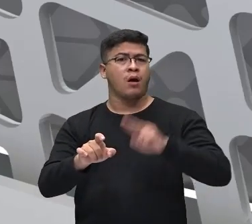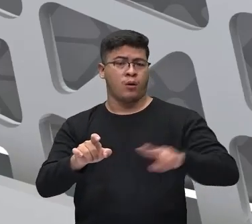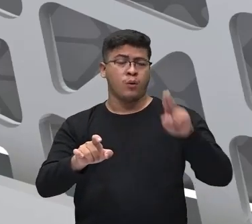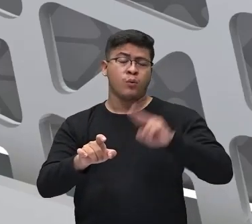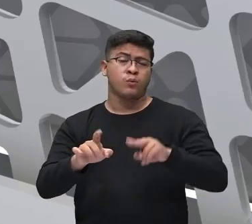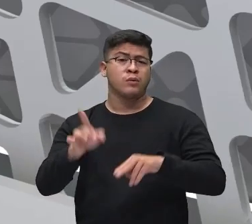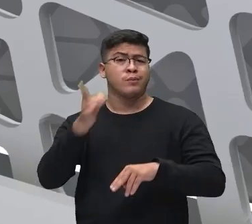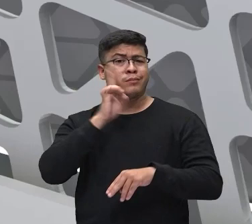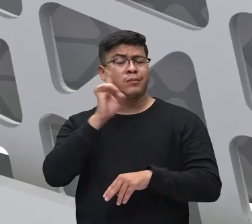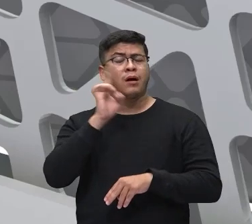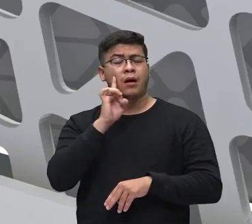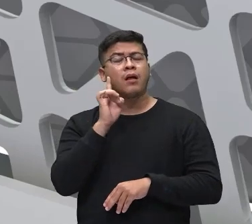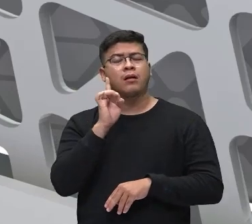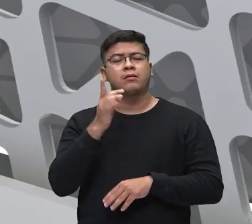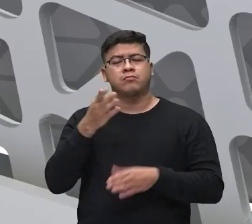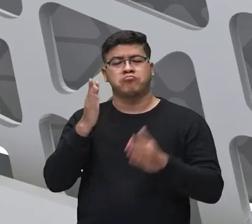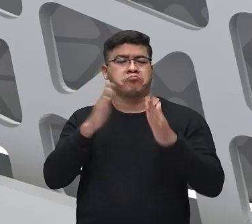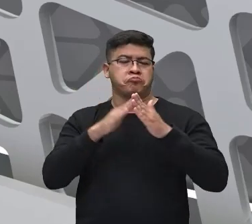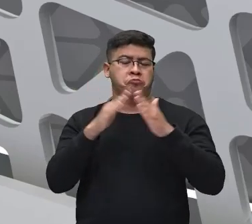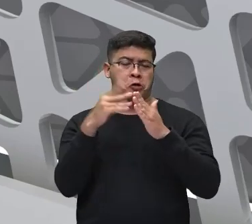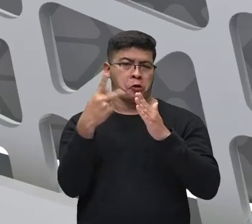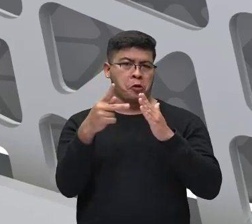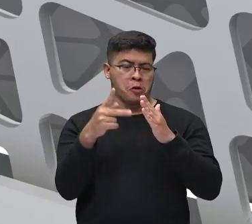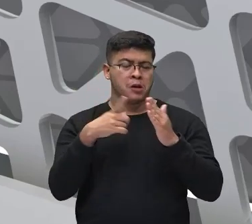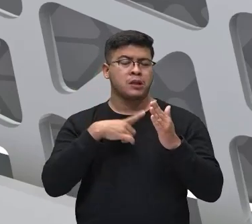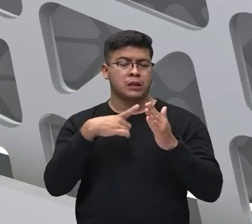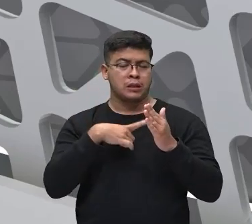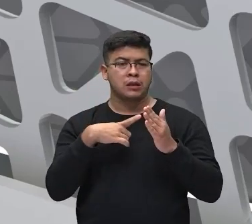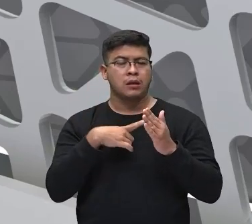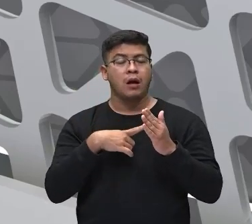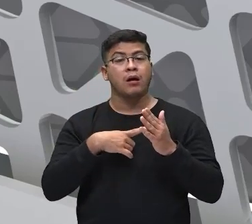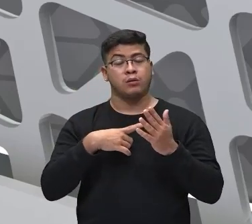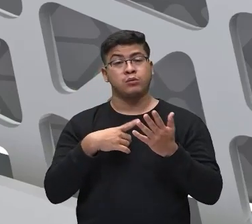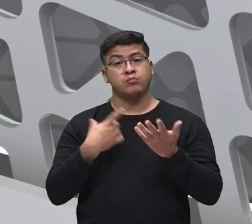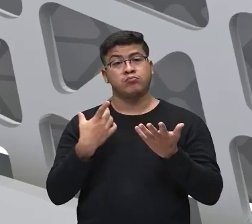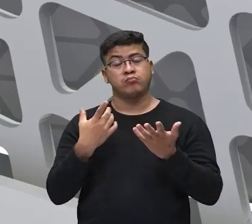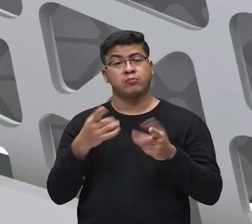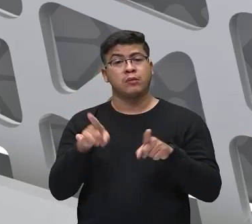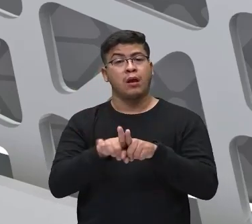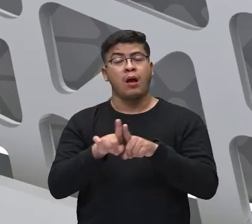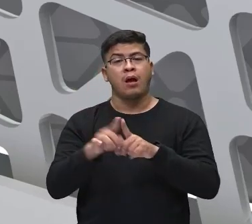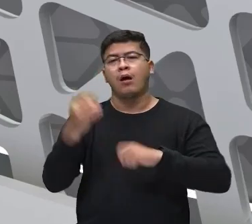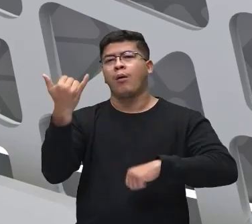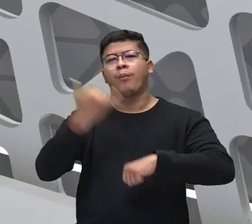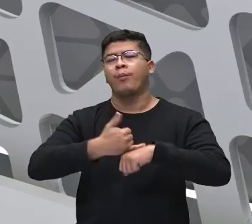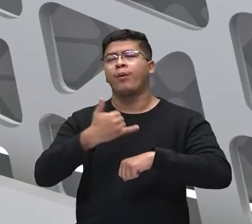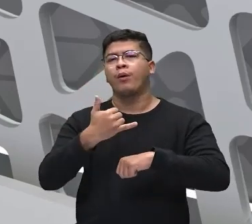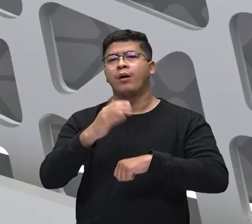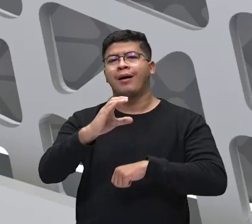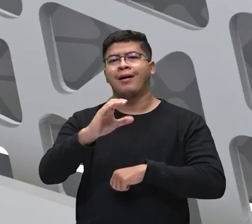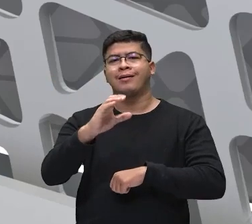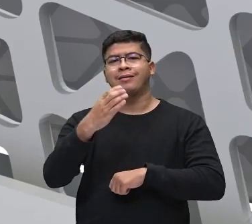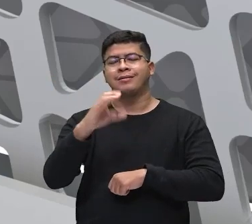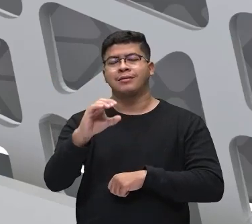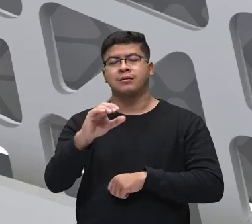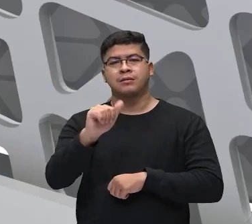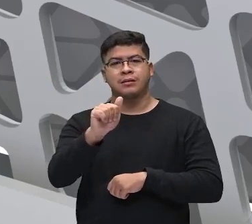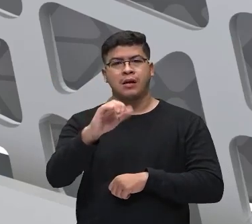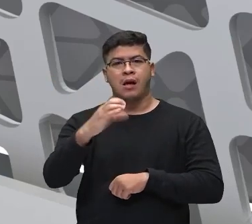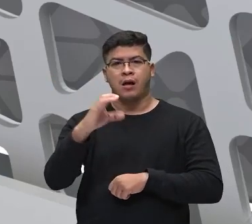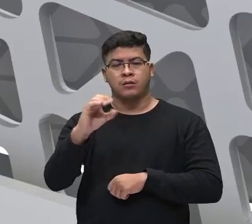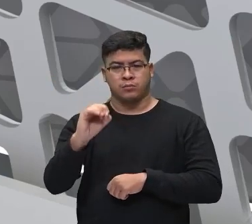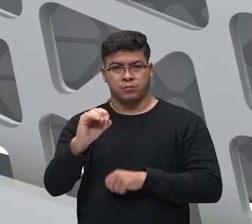também outros tipos de construções, aços que são ligados aí à produção